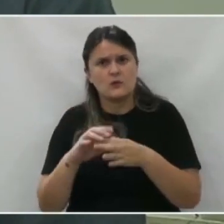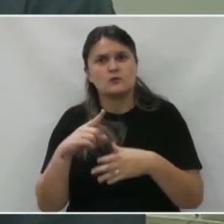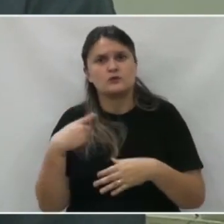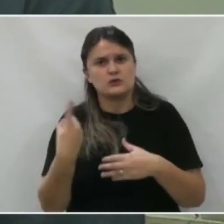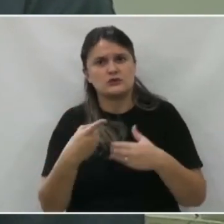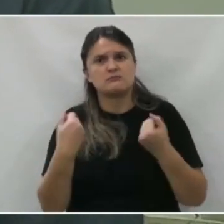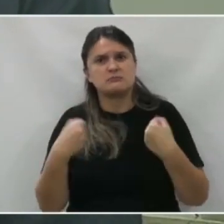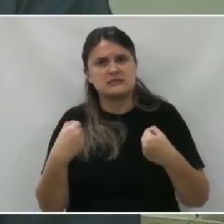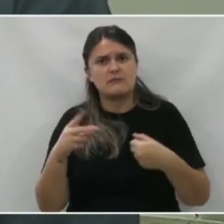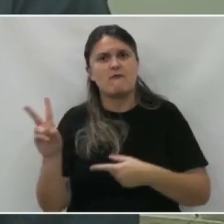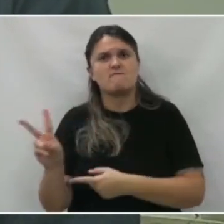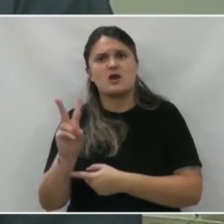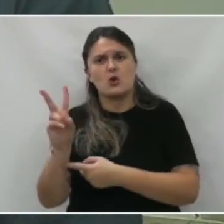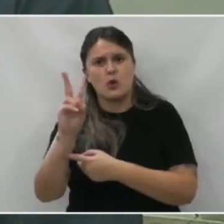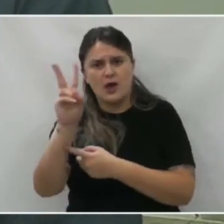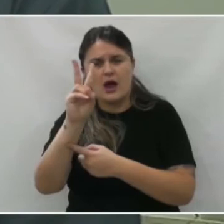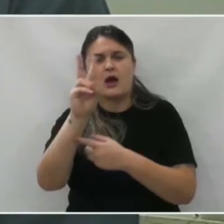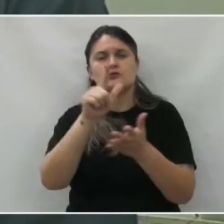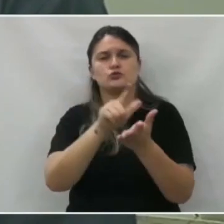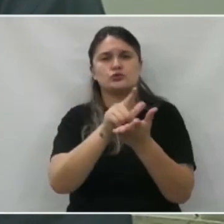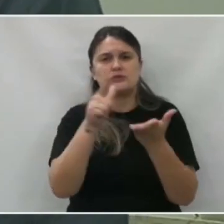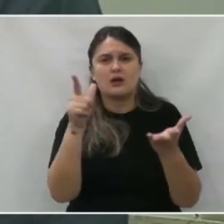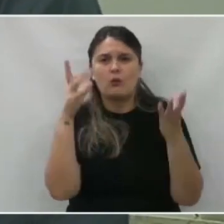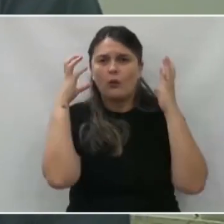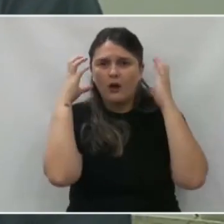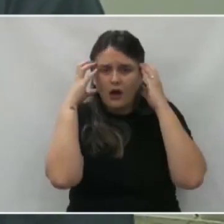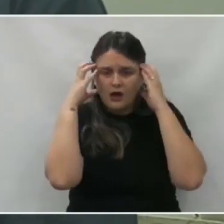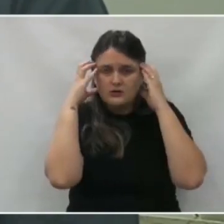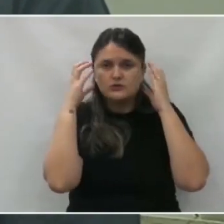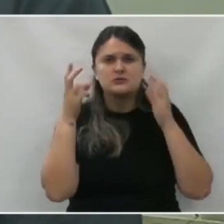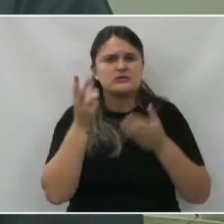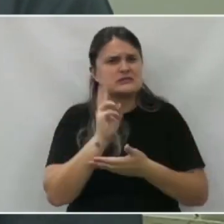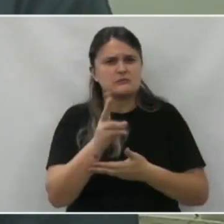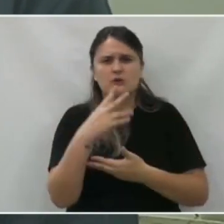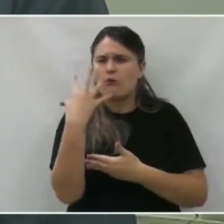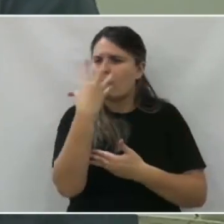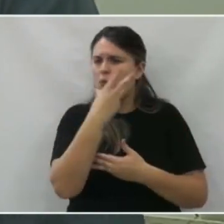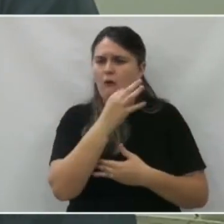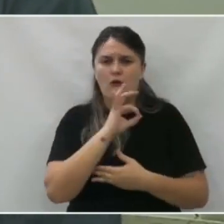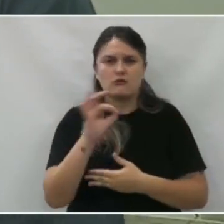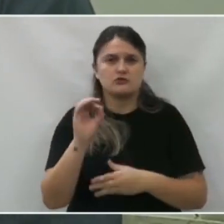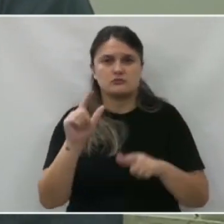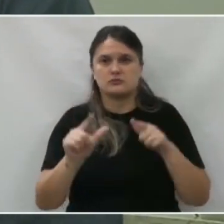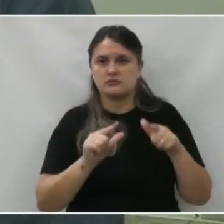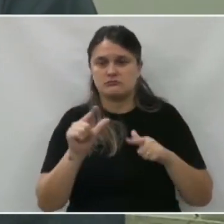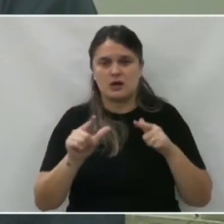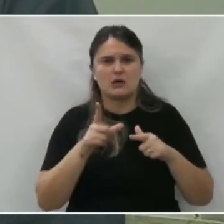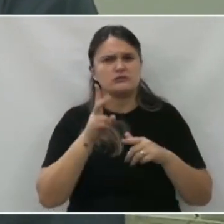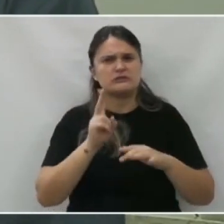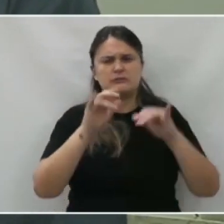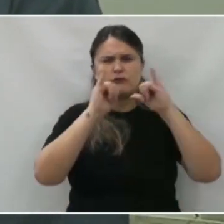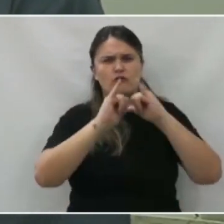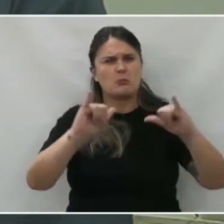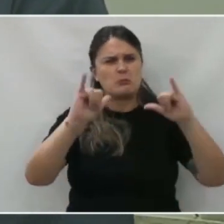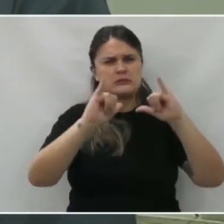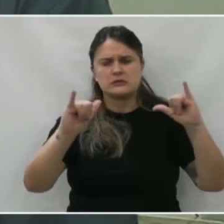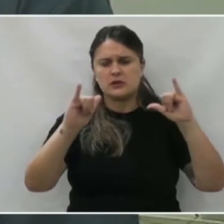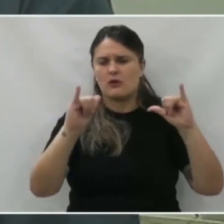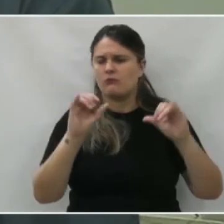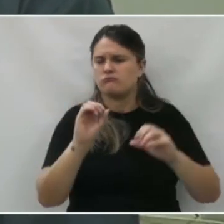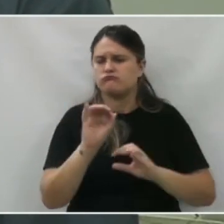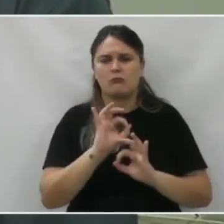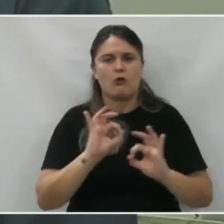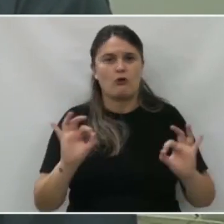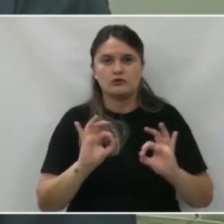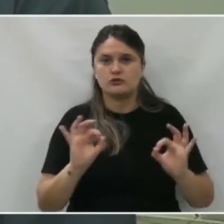realmente valorizar a nossa imprensa local, que sempre faz um belo trabalho aí em questões de notícias, e